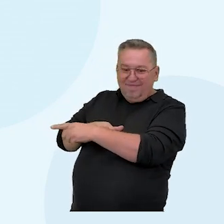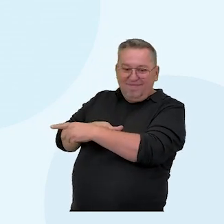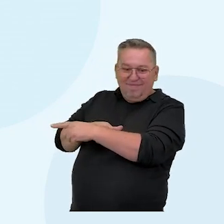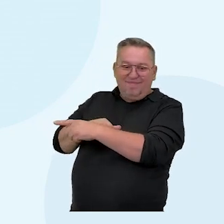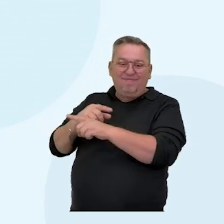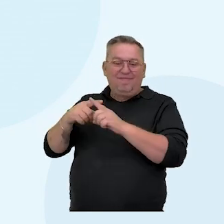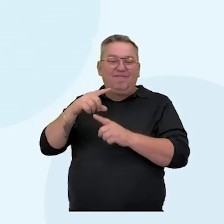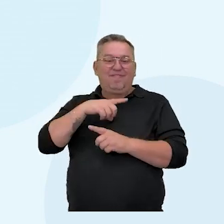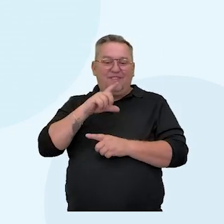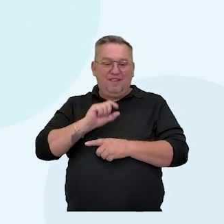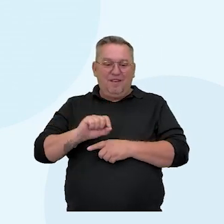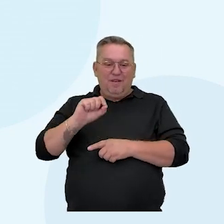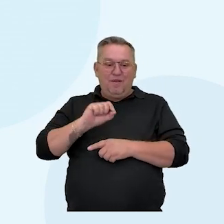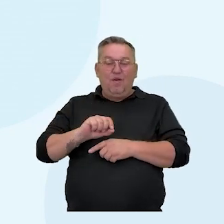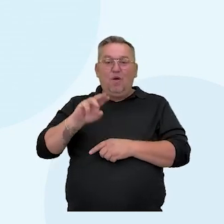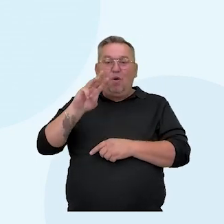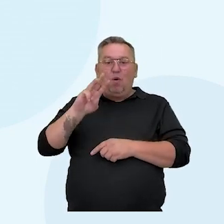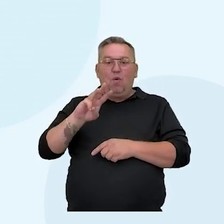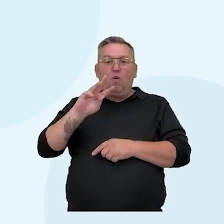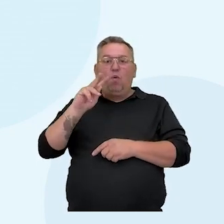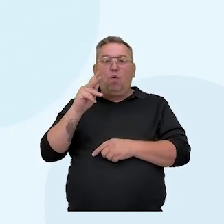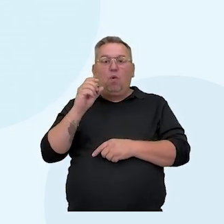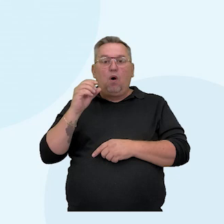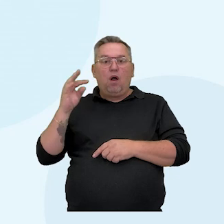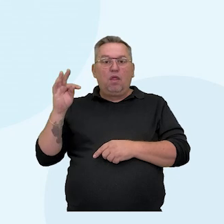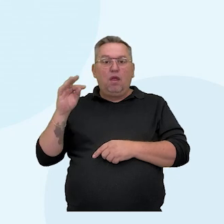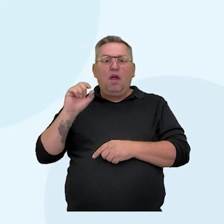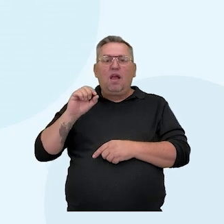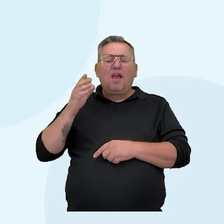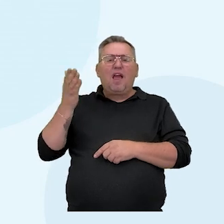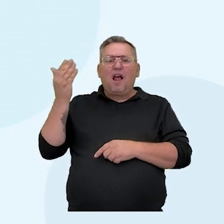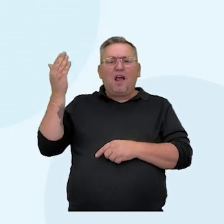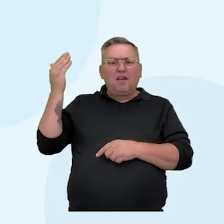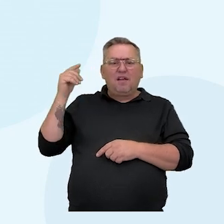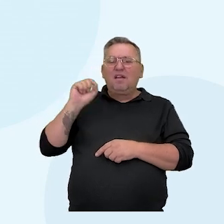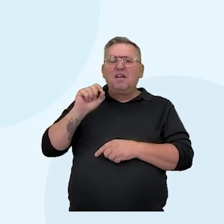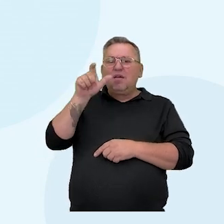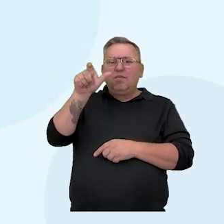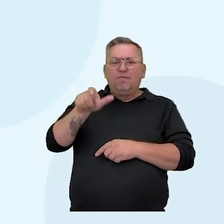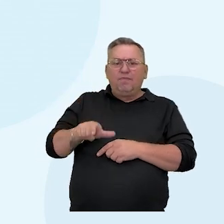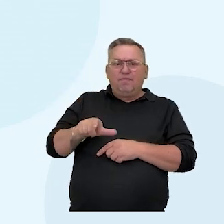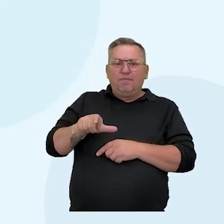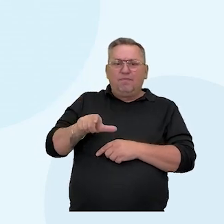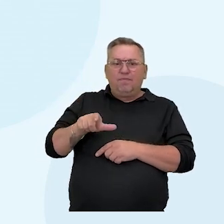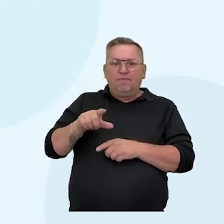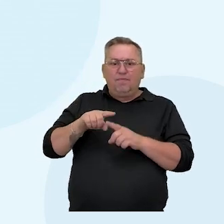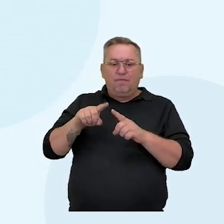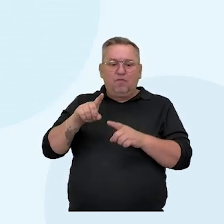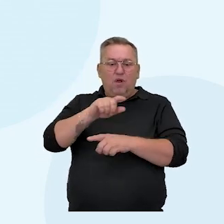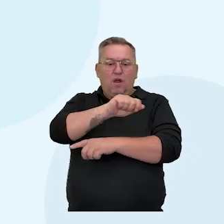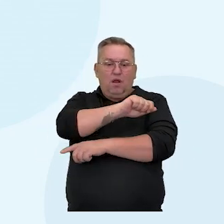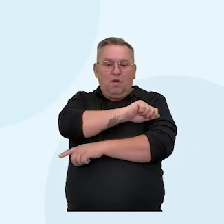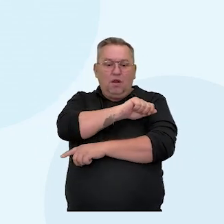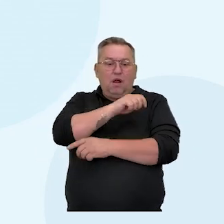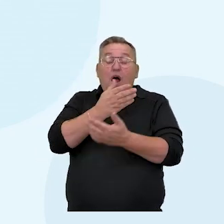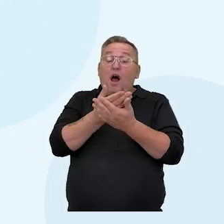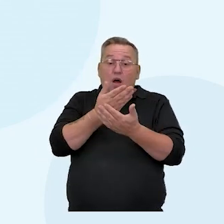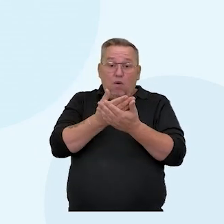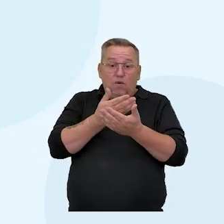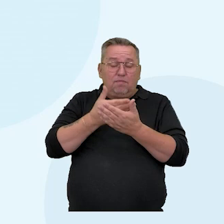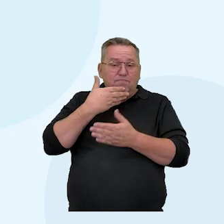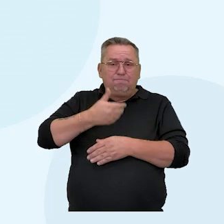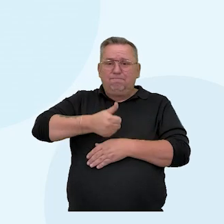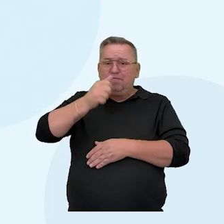tem o was. Por quê? Porque era. Então, quem era ou qual era a sua aula favorita no